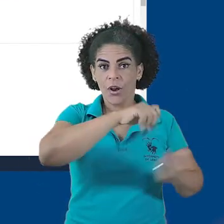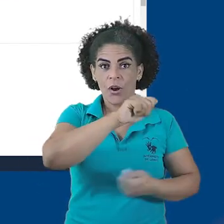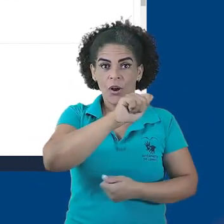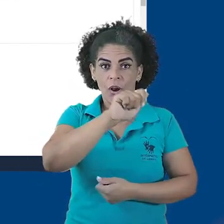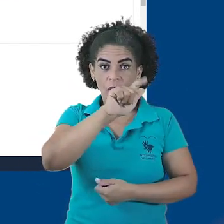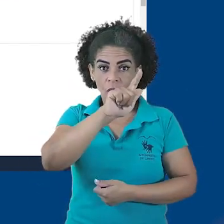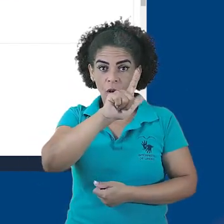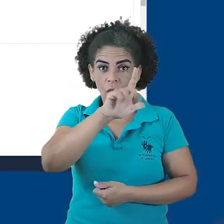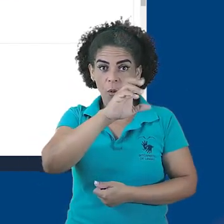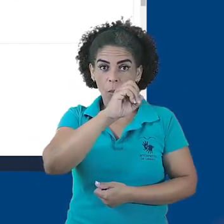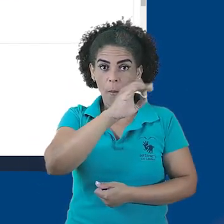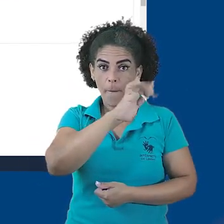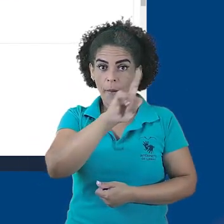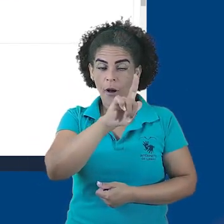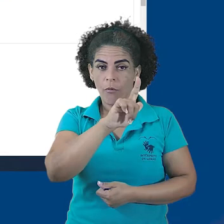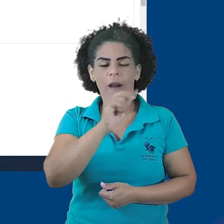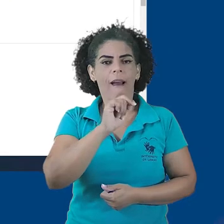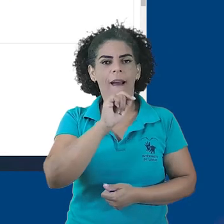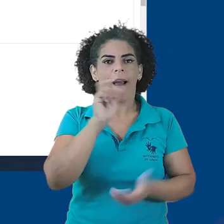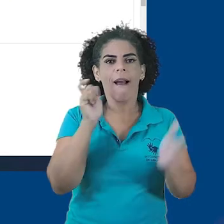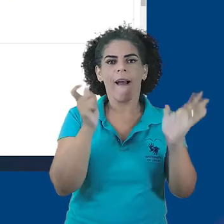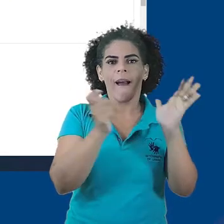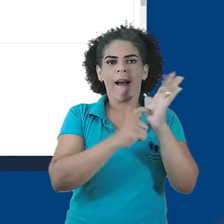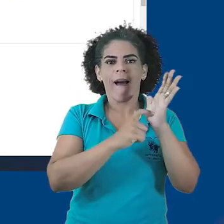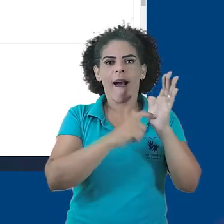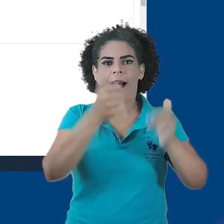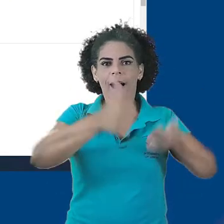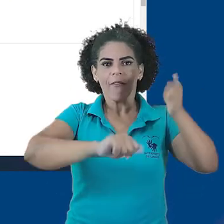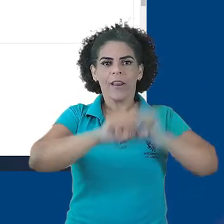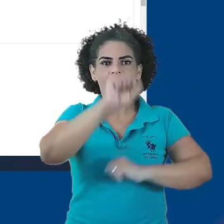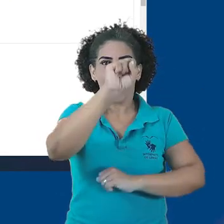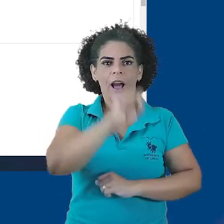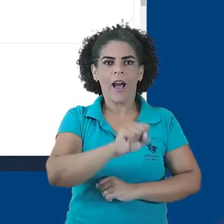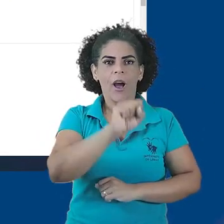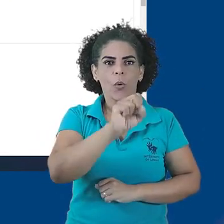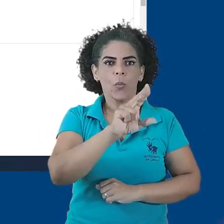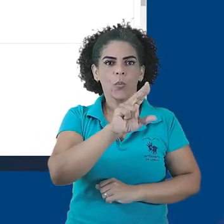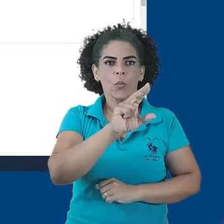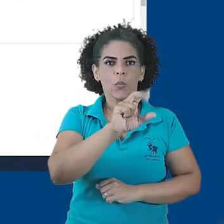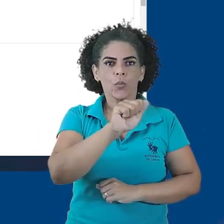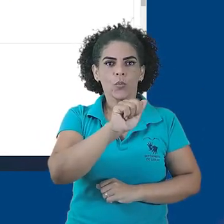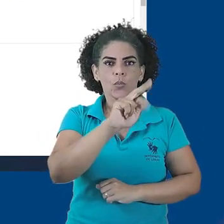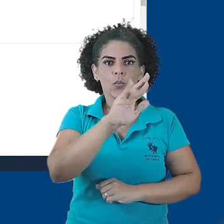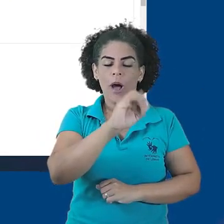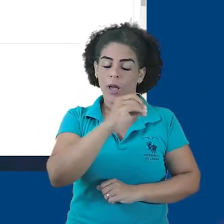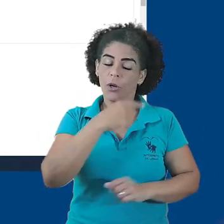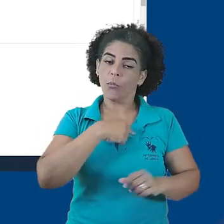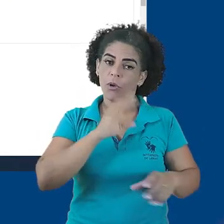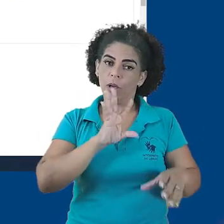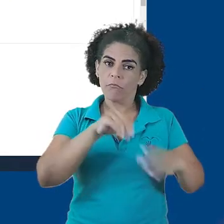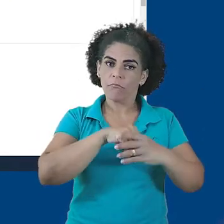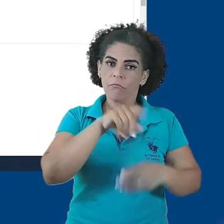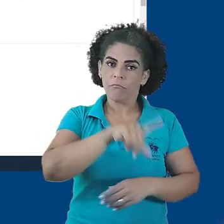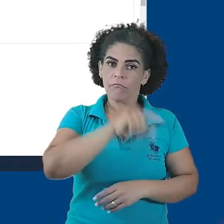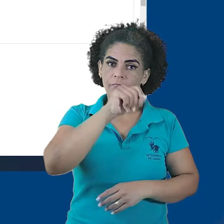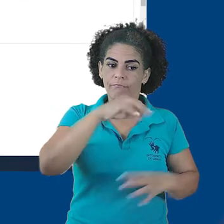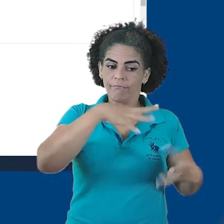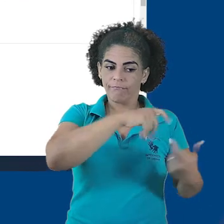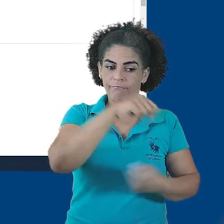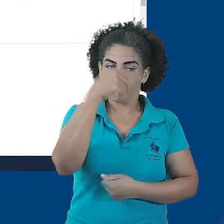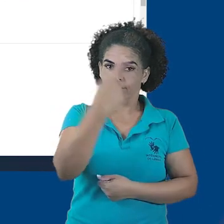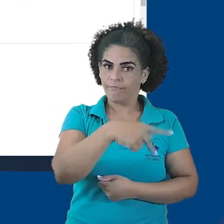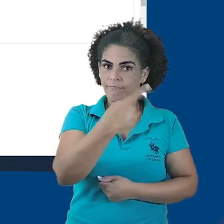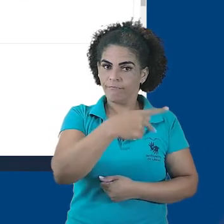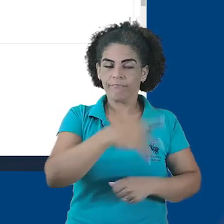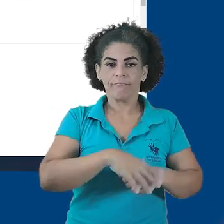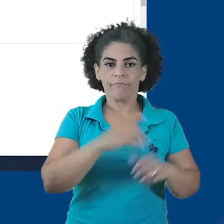faremos acesso a este botão Avaliar Usuários, que só está disponível porque configuramos a opção de avaliação